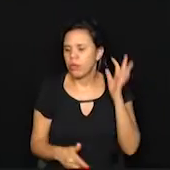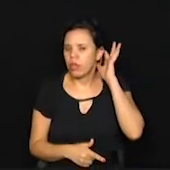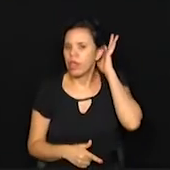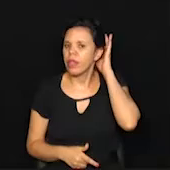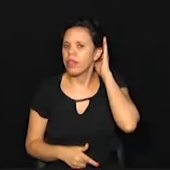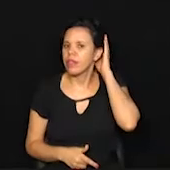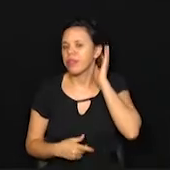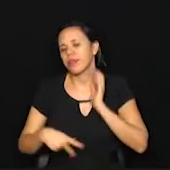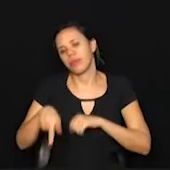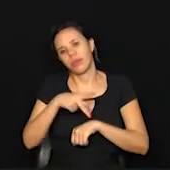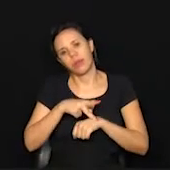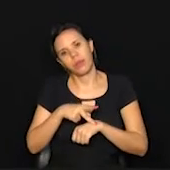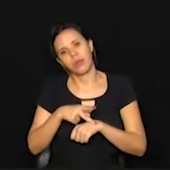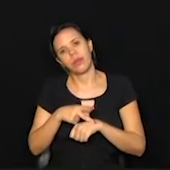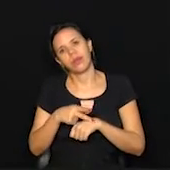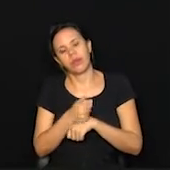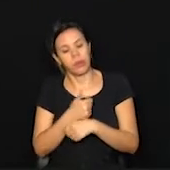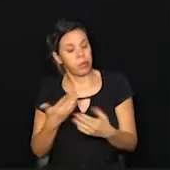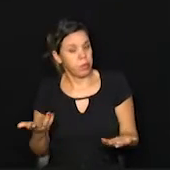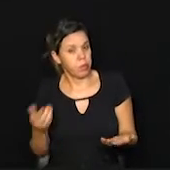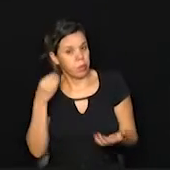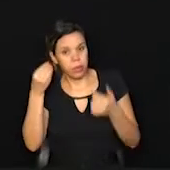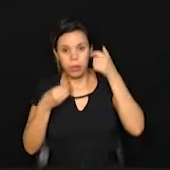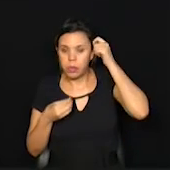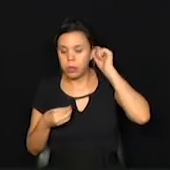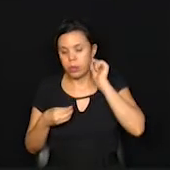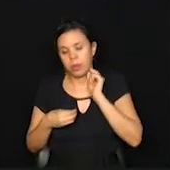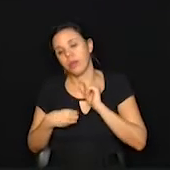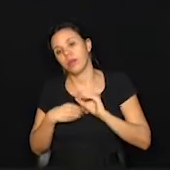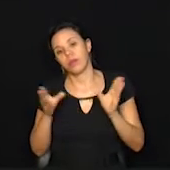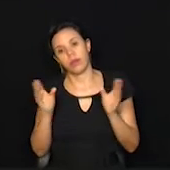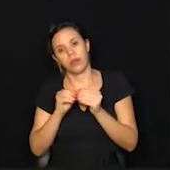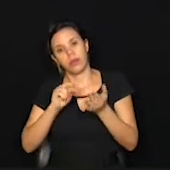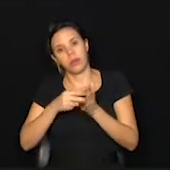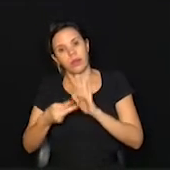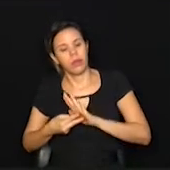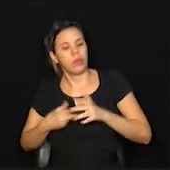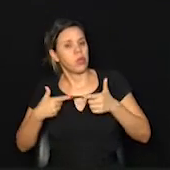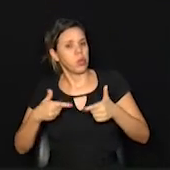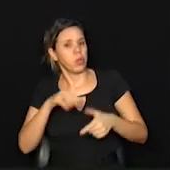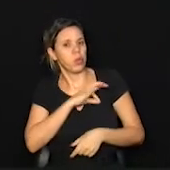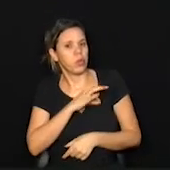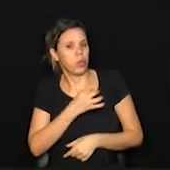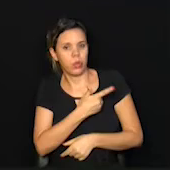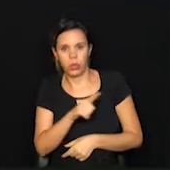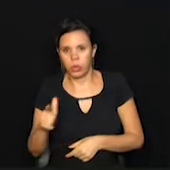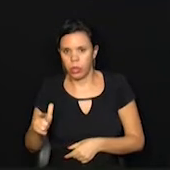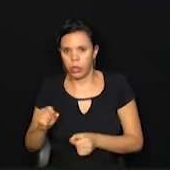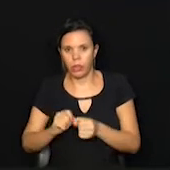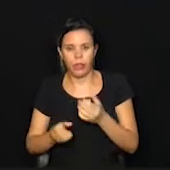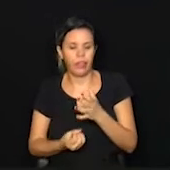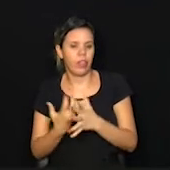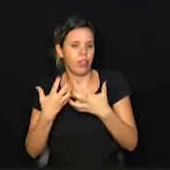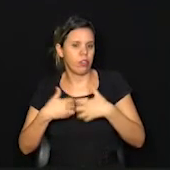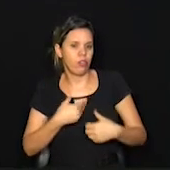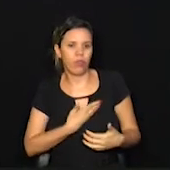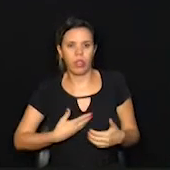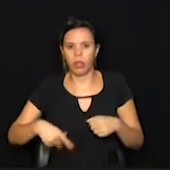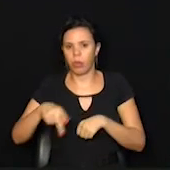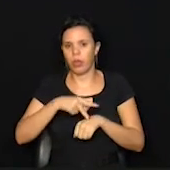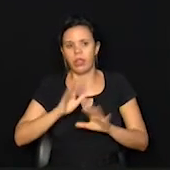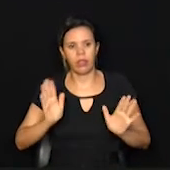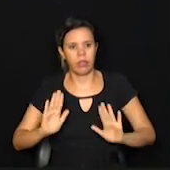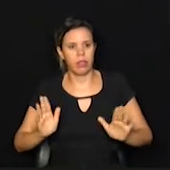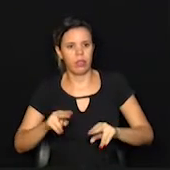governar o país é uma definição as forças armadas não são feitas para governar o país